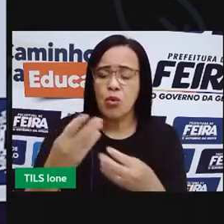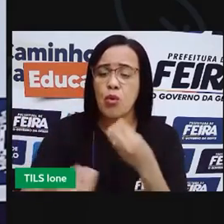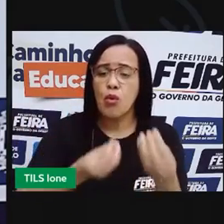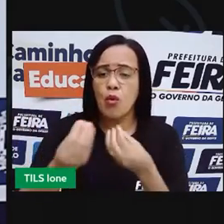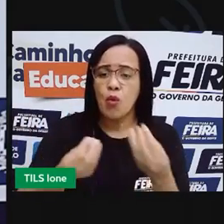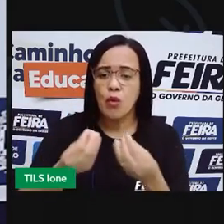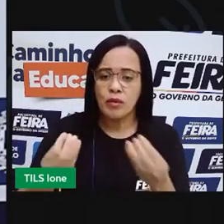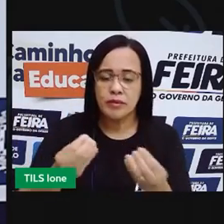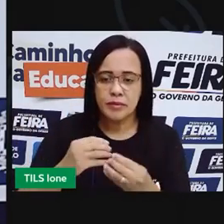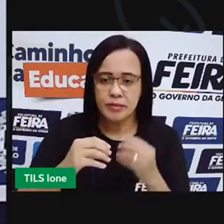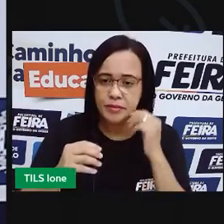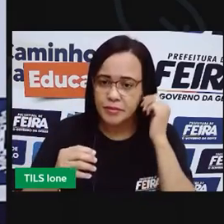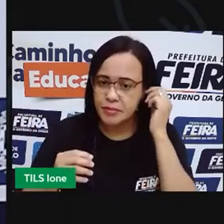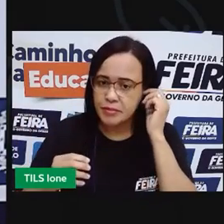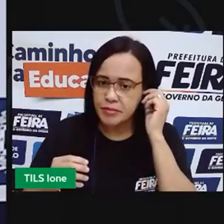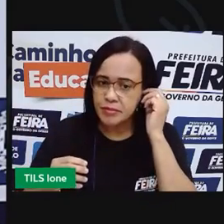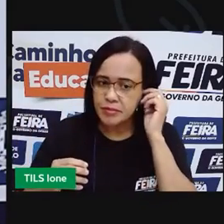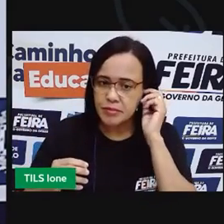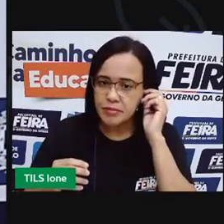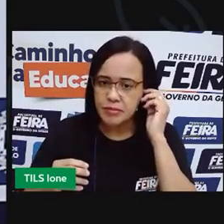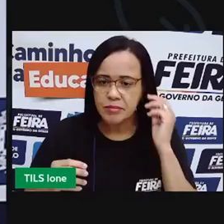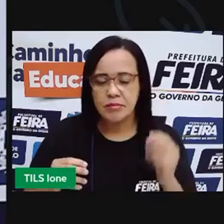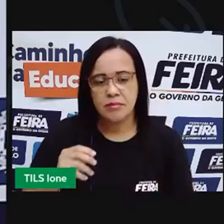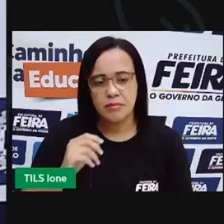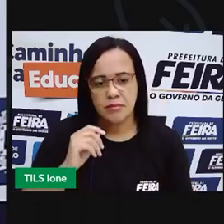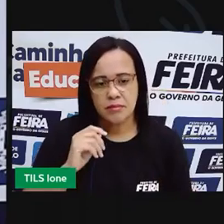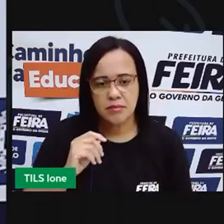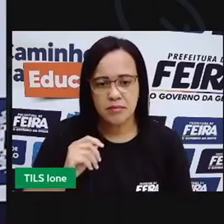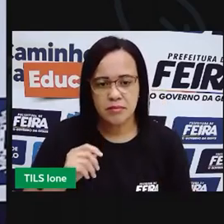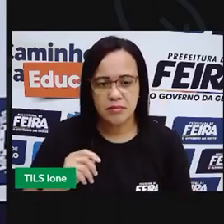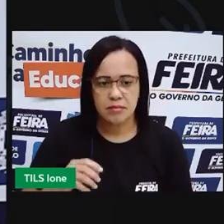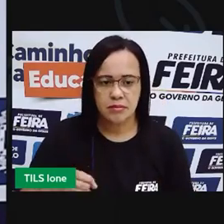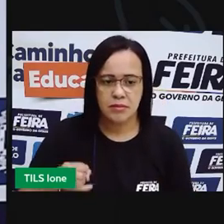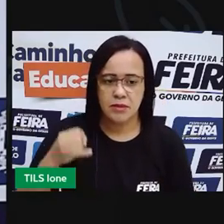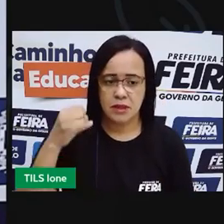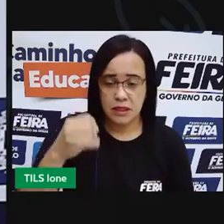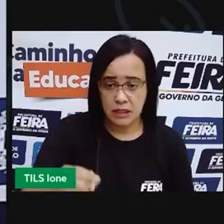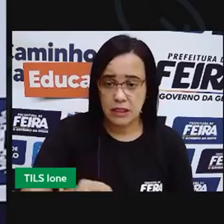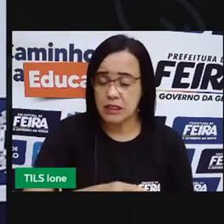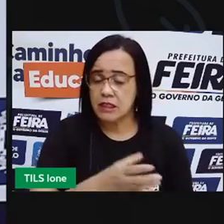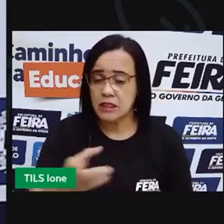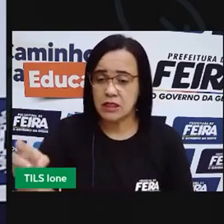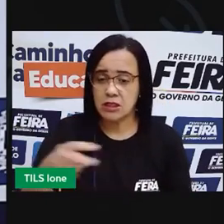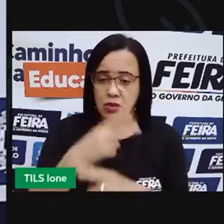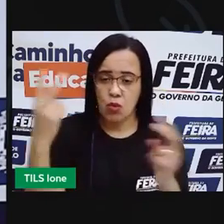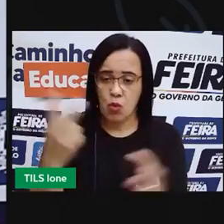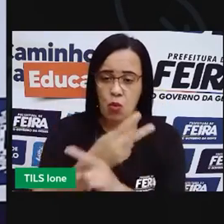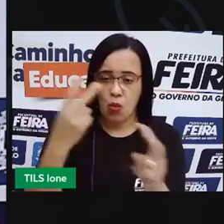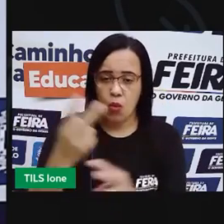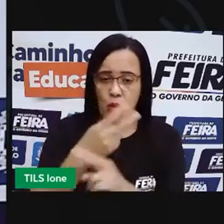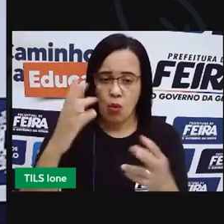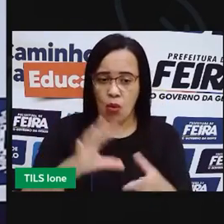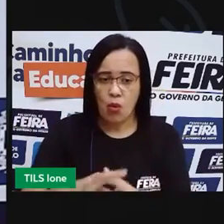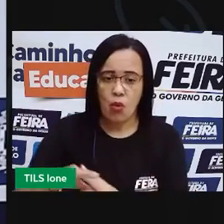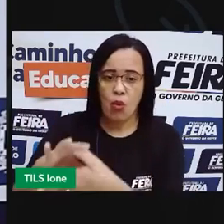E aí um pouco de